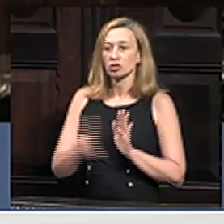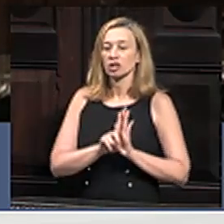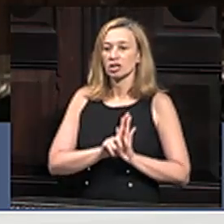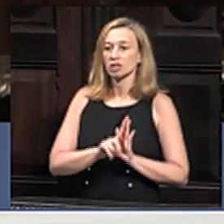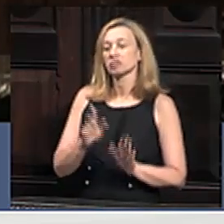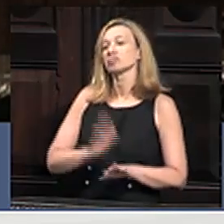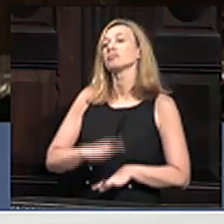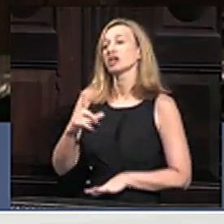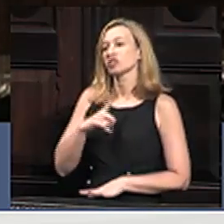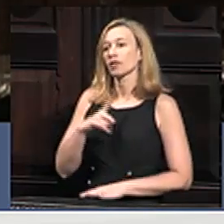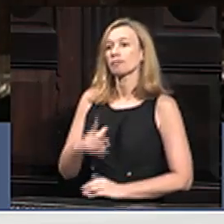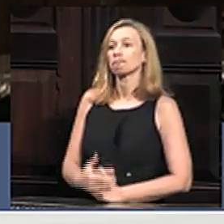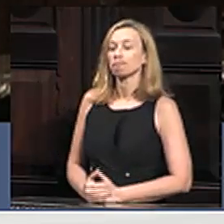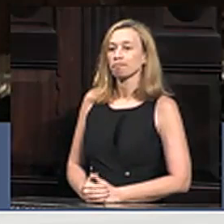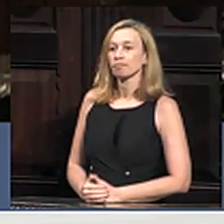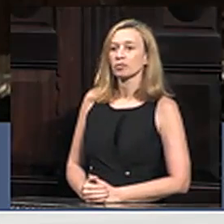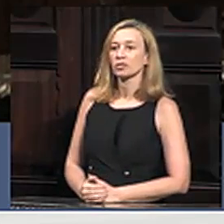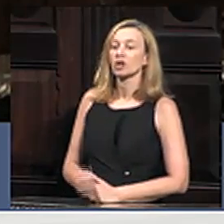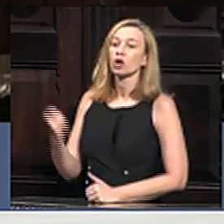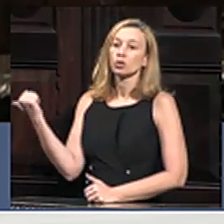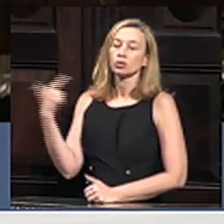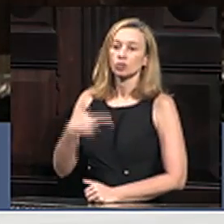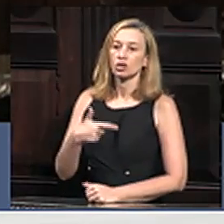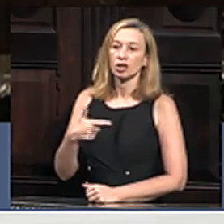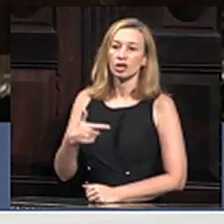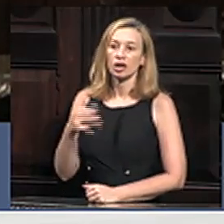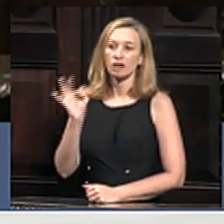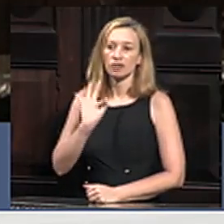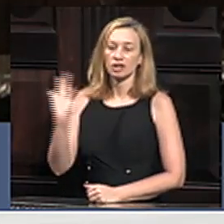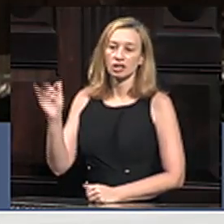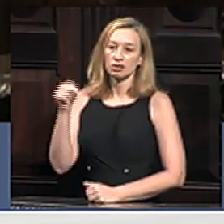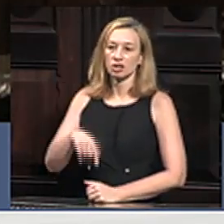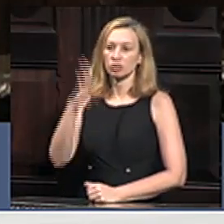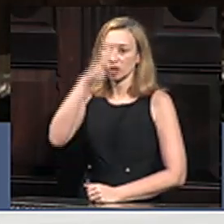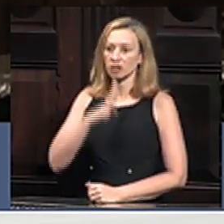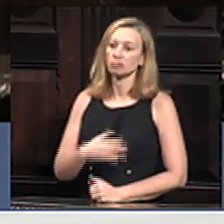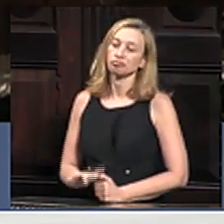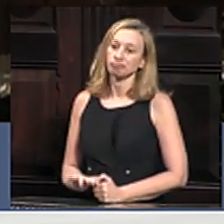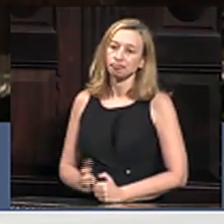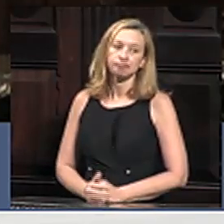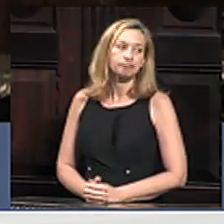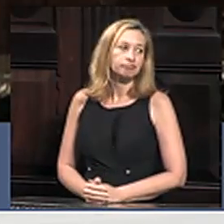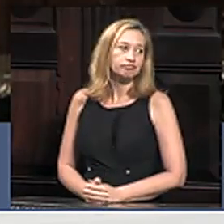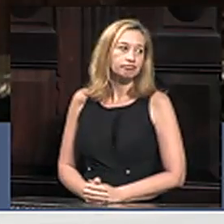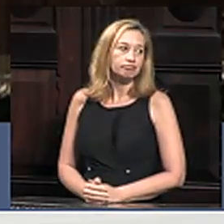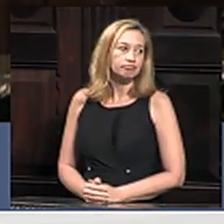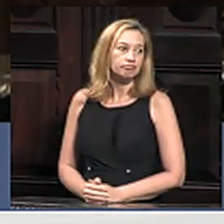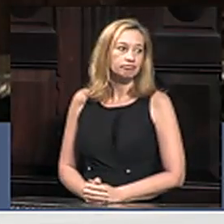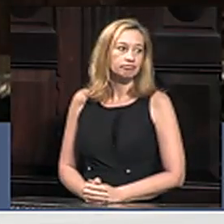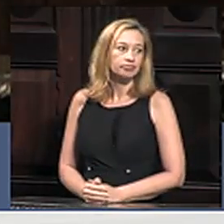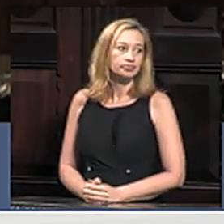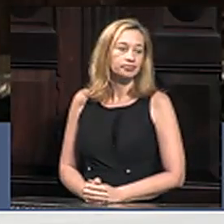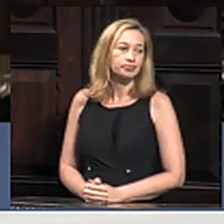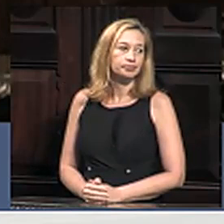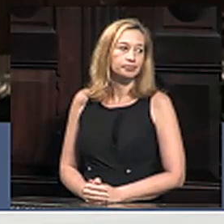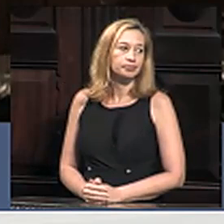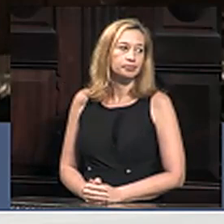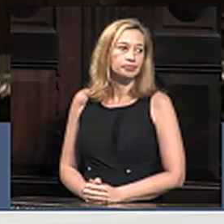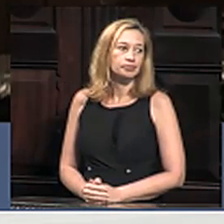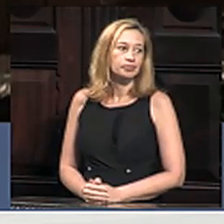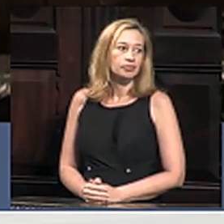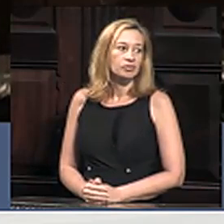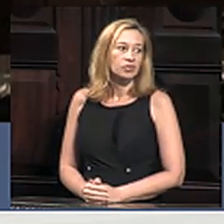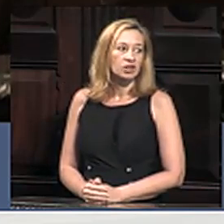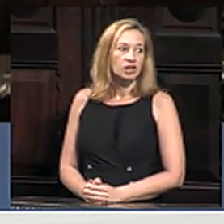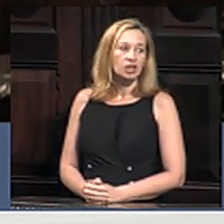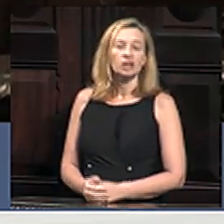mais, do que as unidades da federação aqui no Brasil. Então, para aqueles que tentam